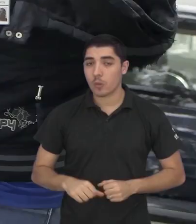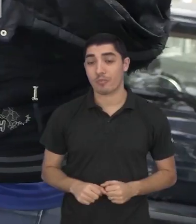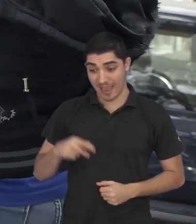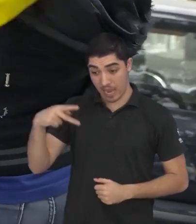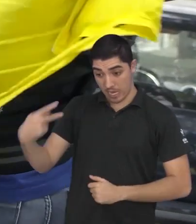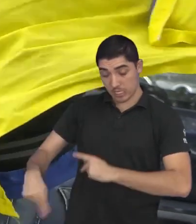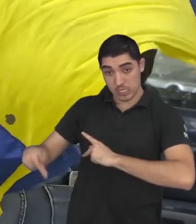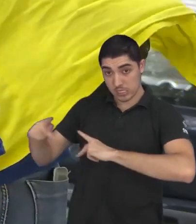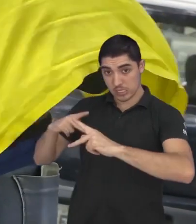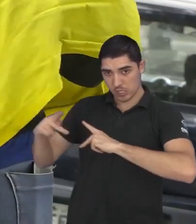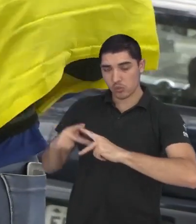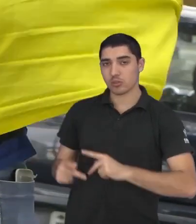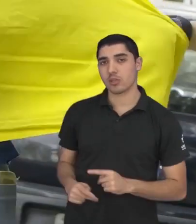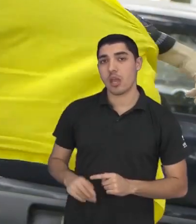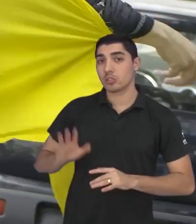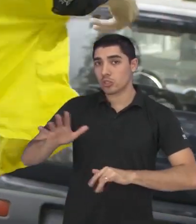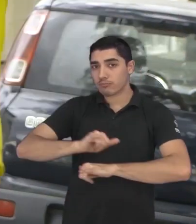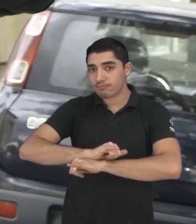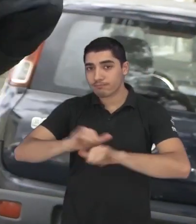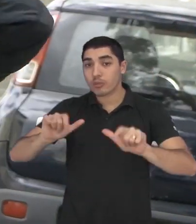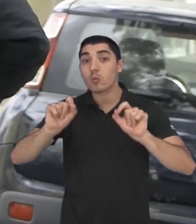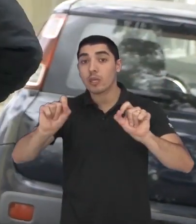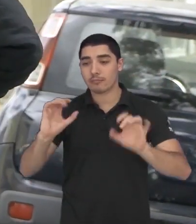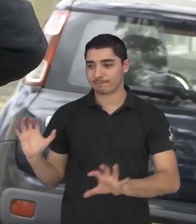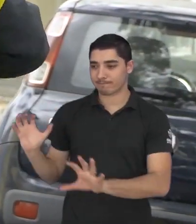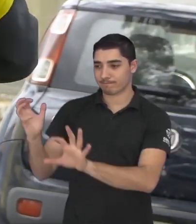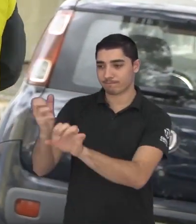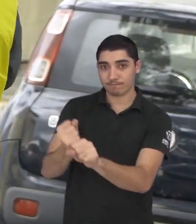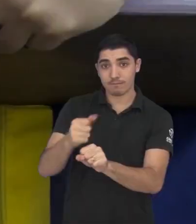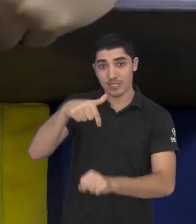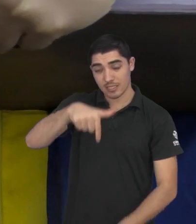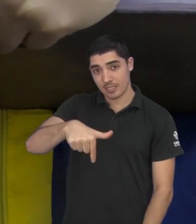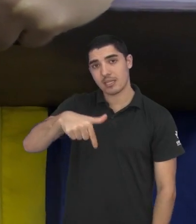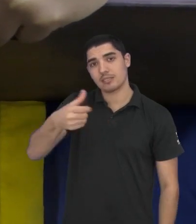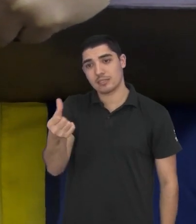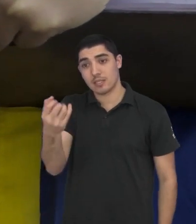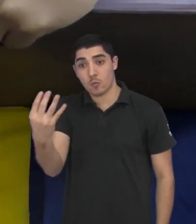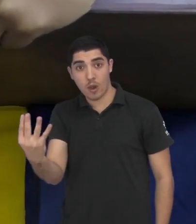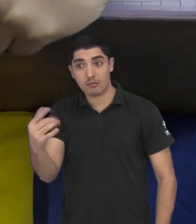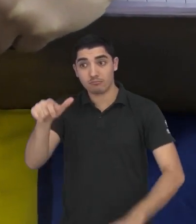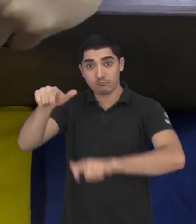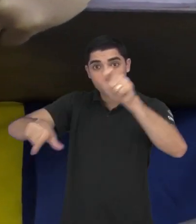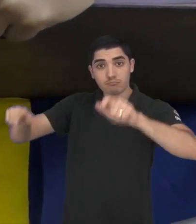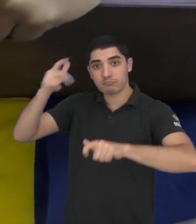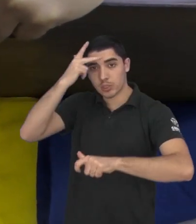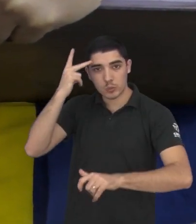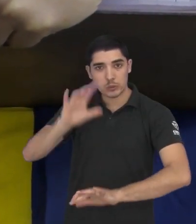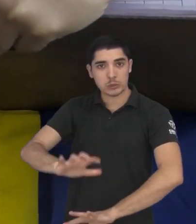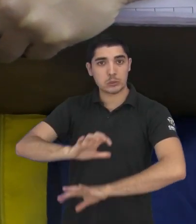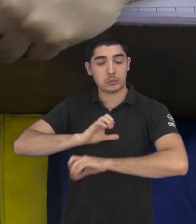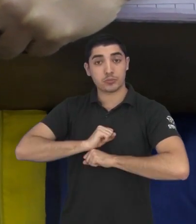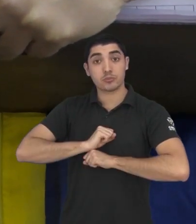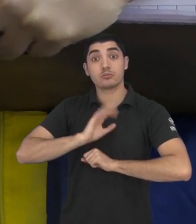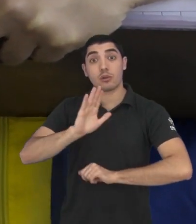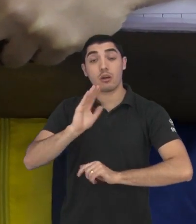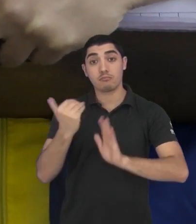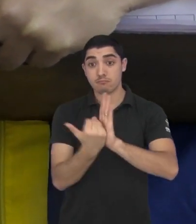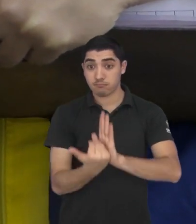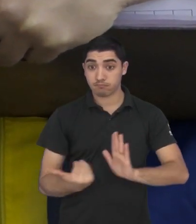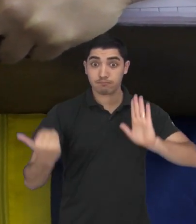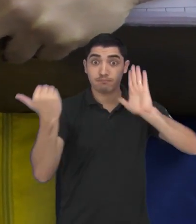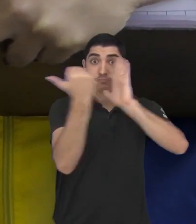aos moradores beneficia a cidade e o país como um todo. Eram pessoas que estavam com nome sujo, pessoas que não estavam com poder de